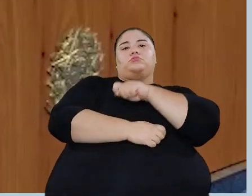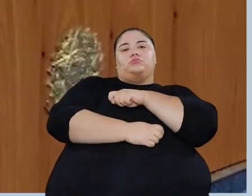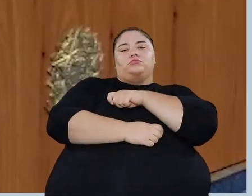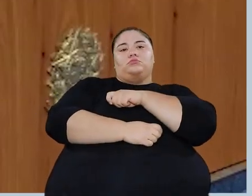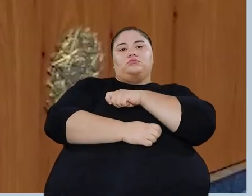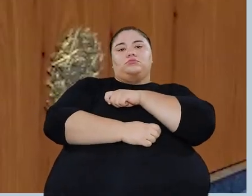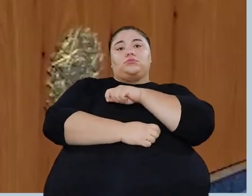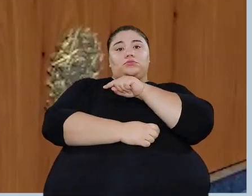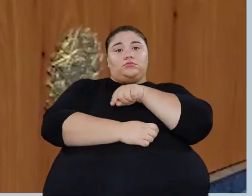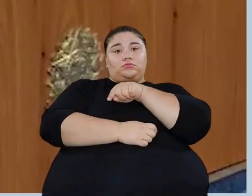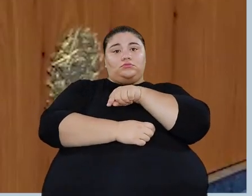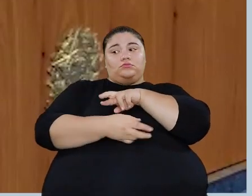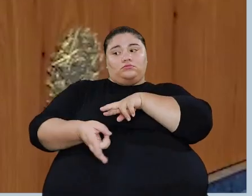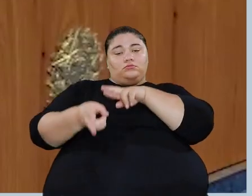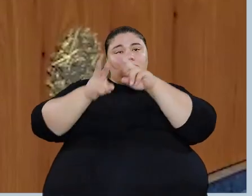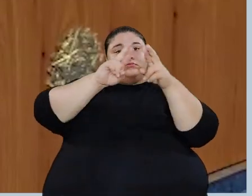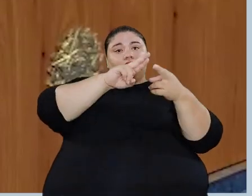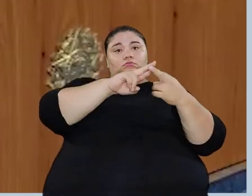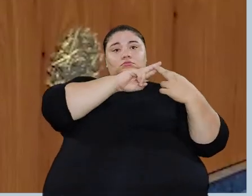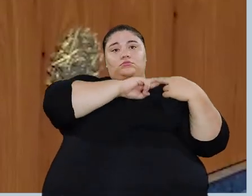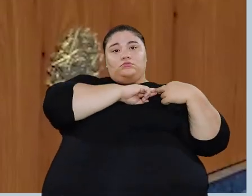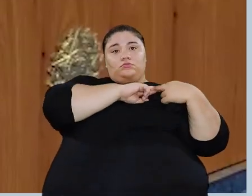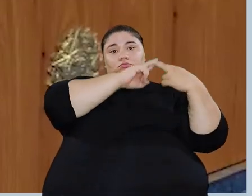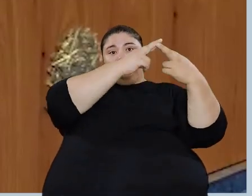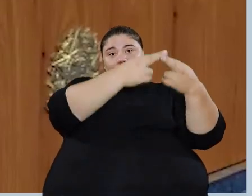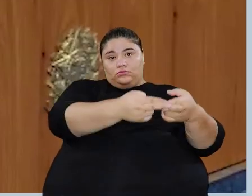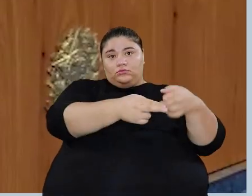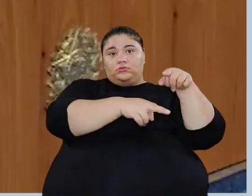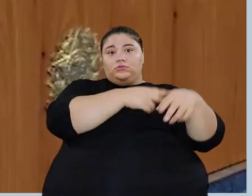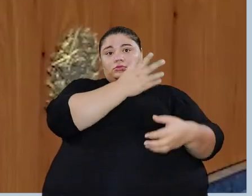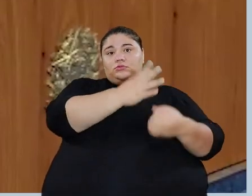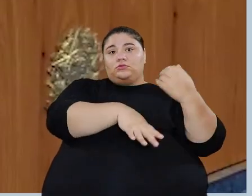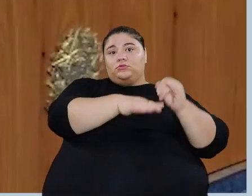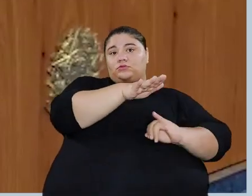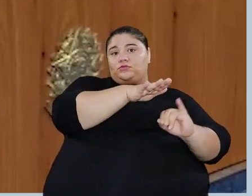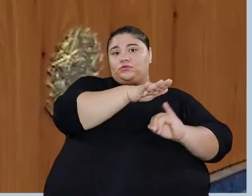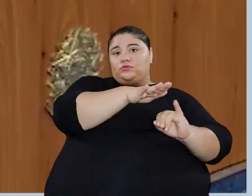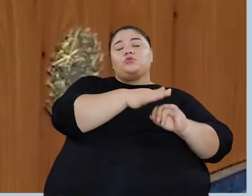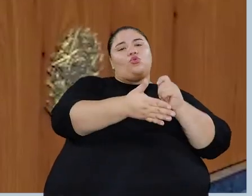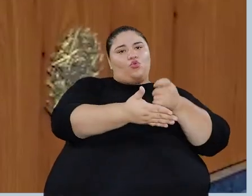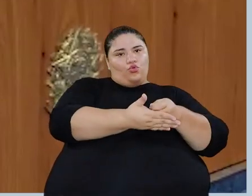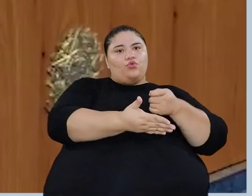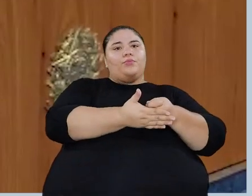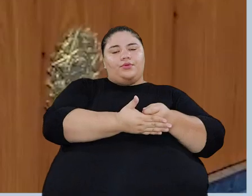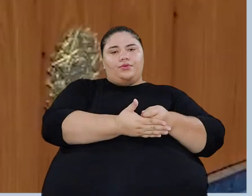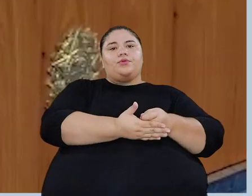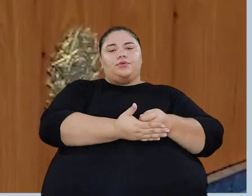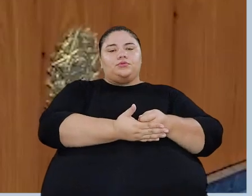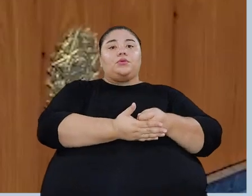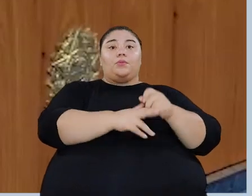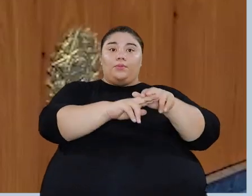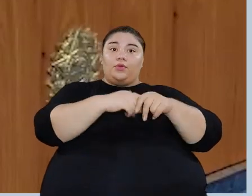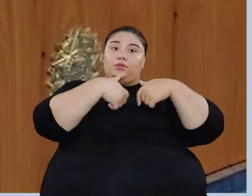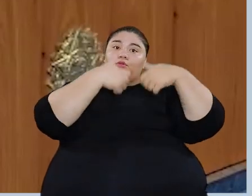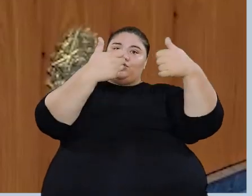ser transferido ao contribuinte de formar a instituição financeira esses dados? Obrigação acessória. Por isso que eu